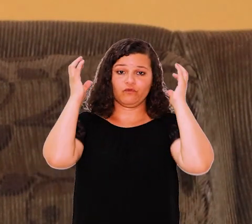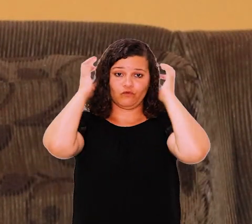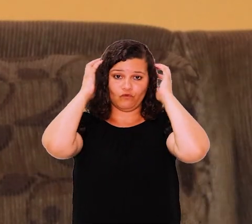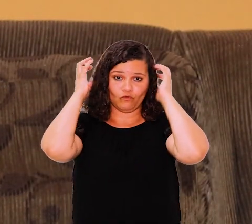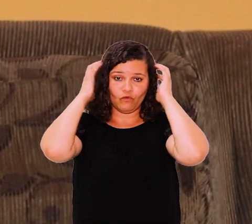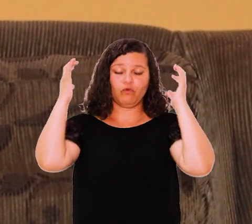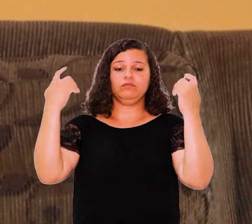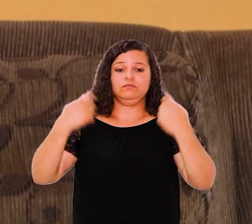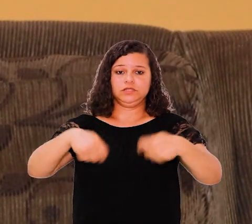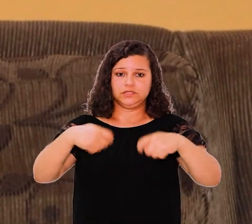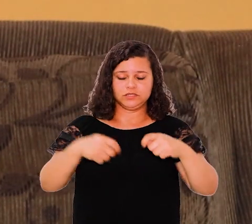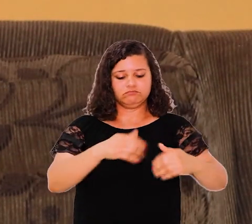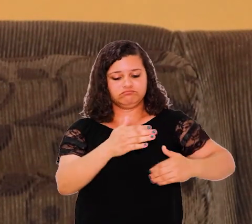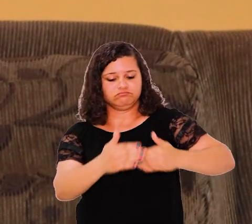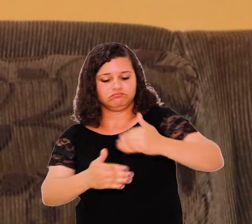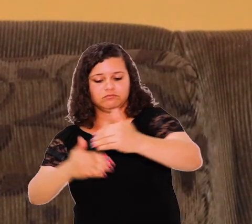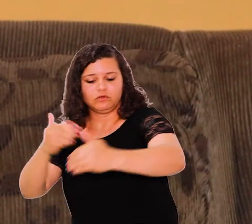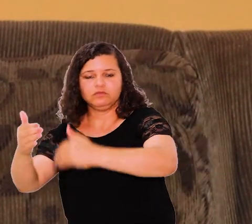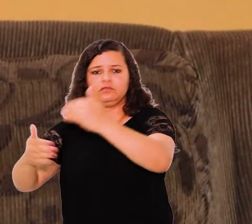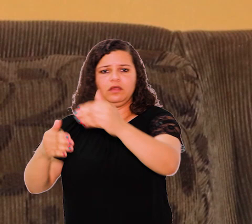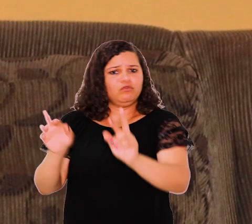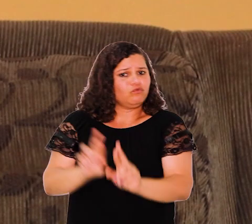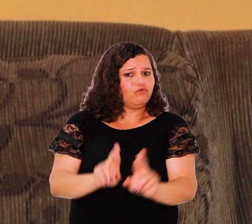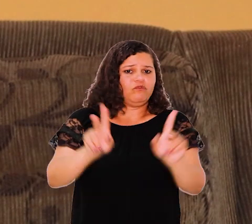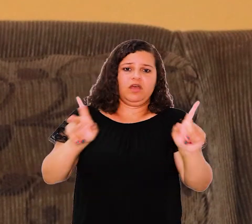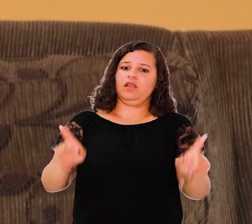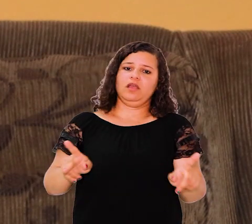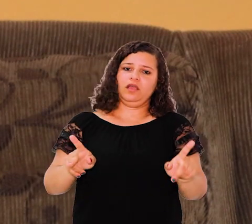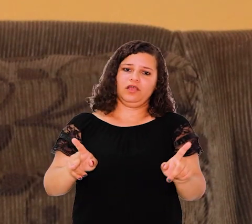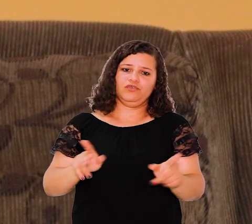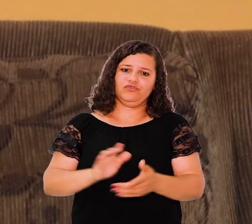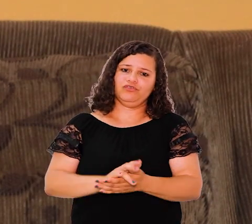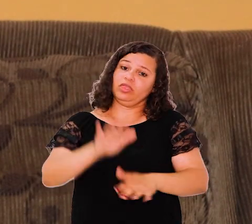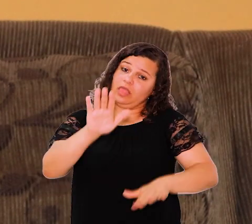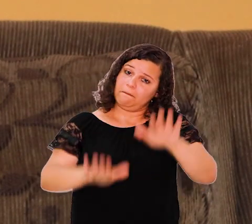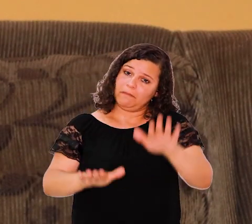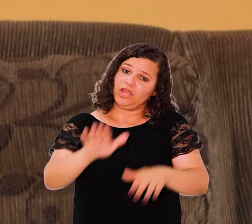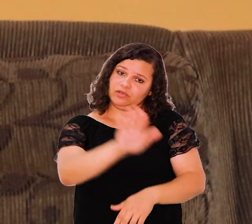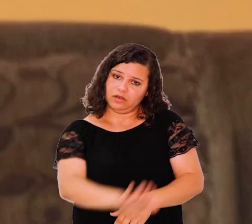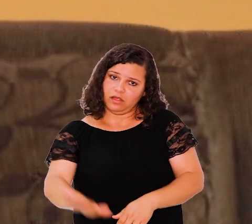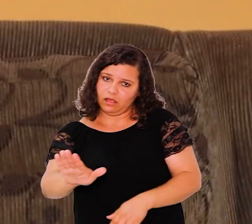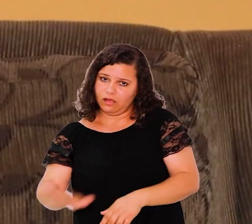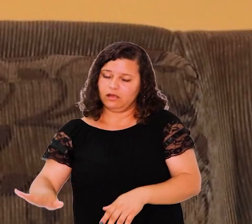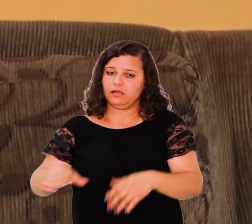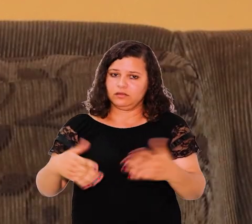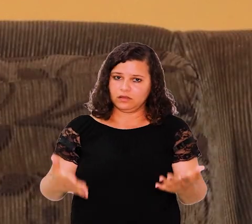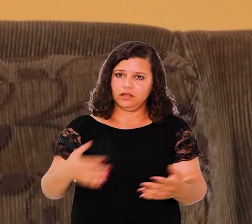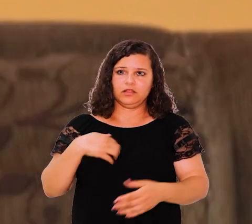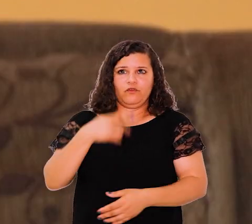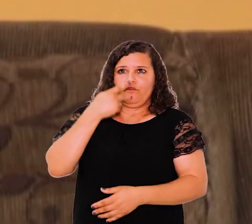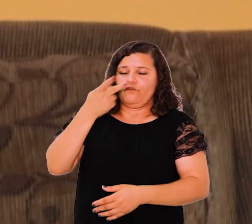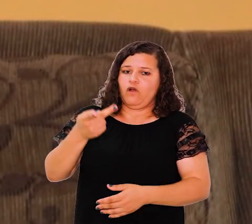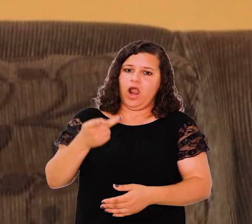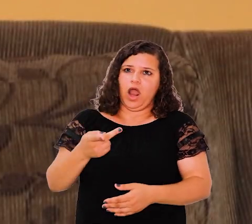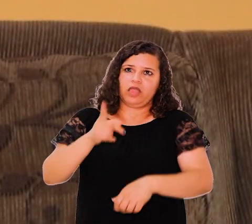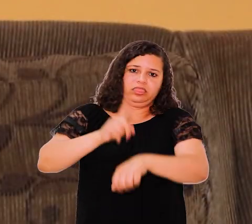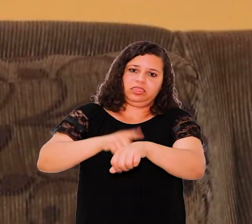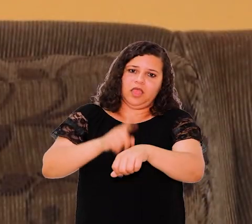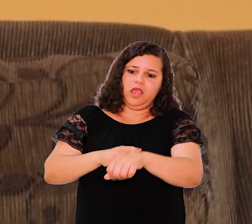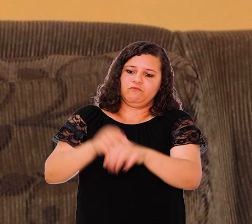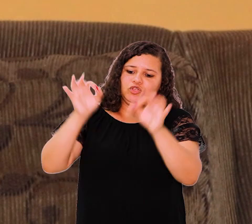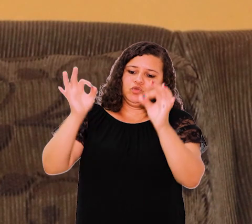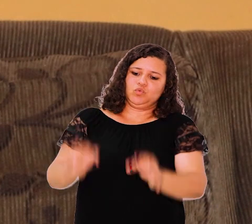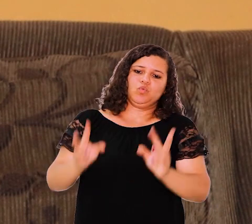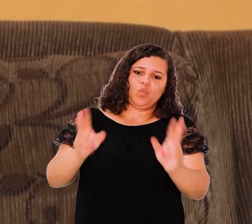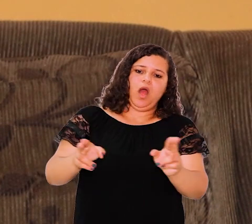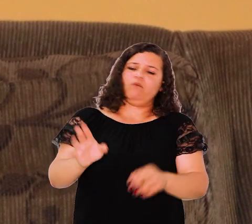com fonoaudiólogo, que é um processo que é diferente, né, dependendo da criança. Então, não posso dizer que há um